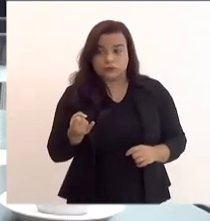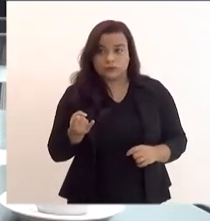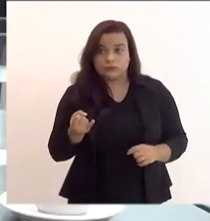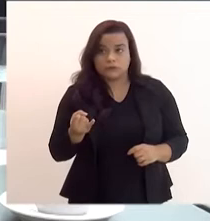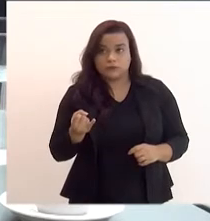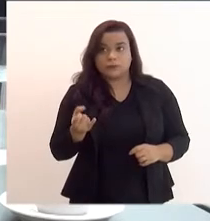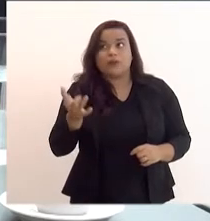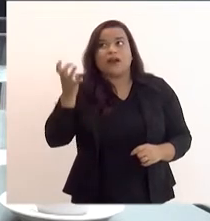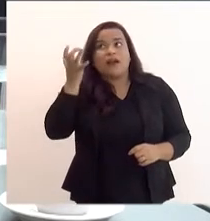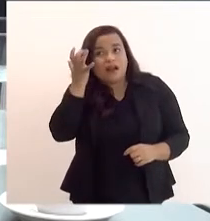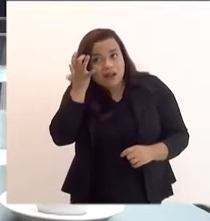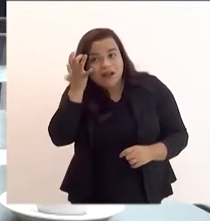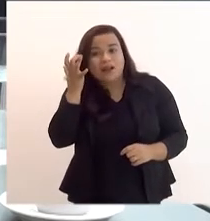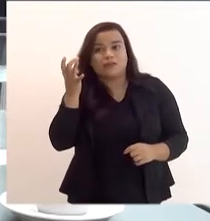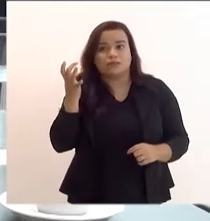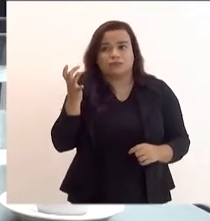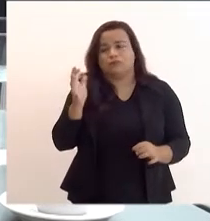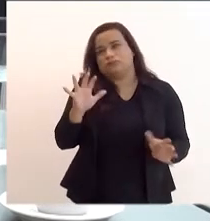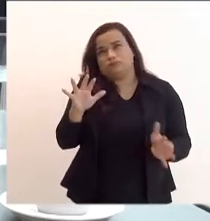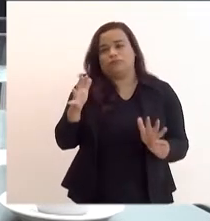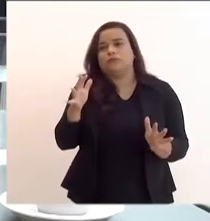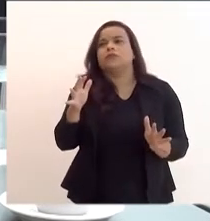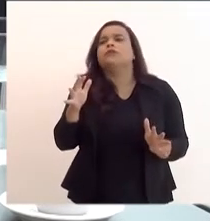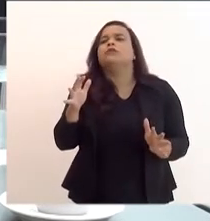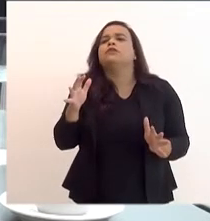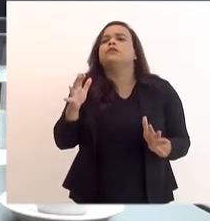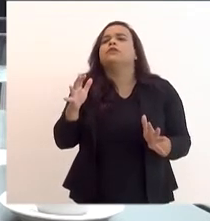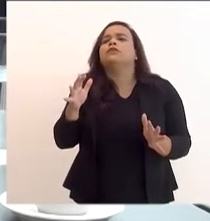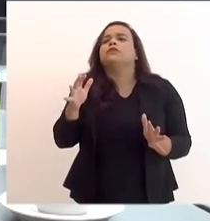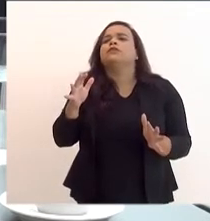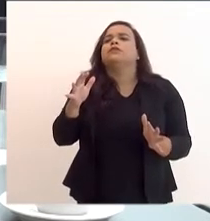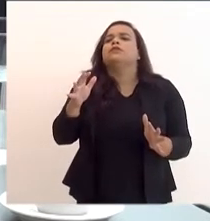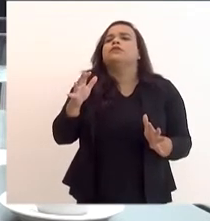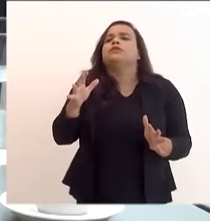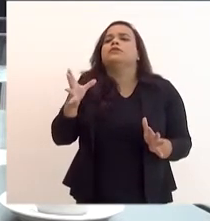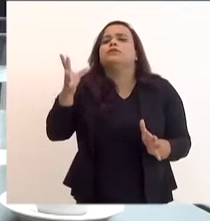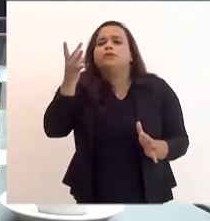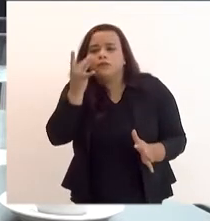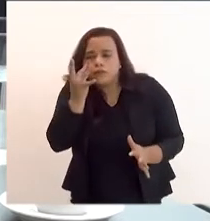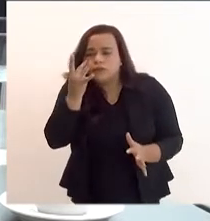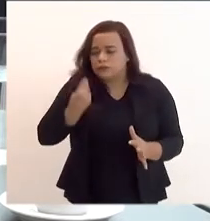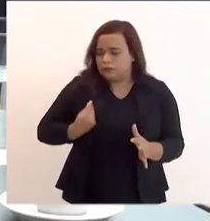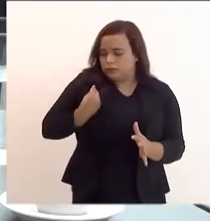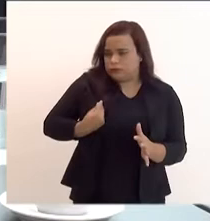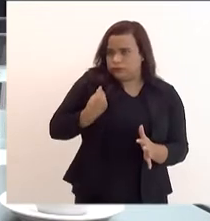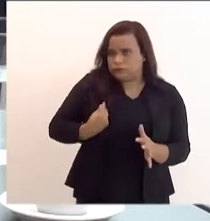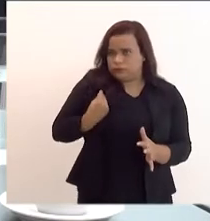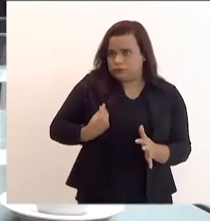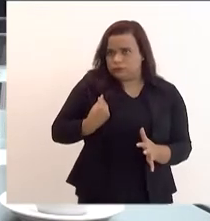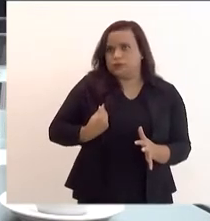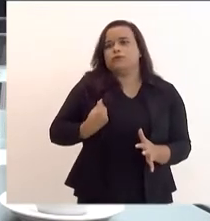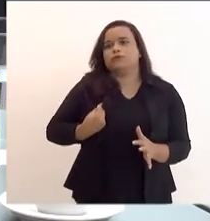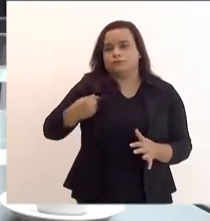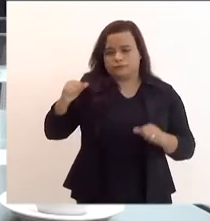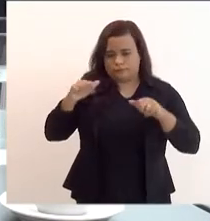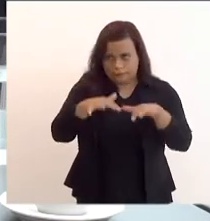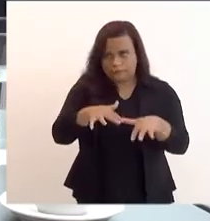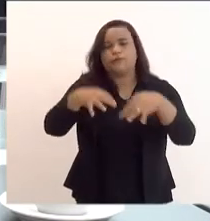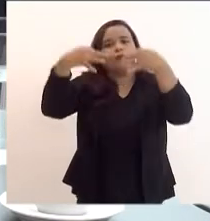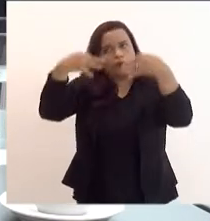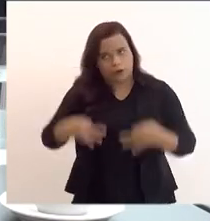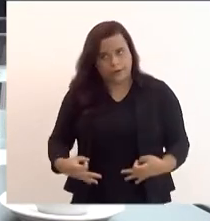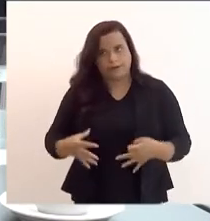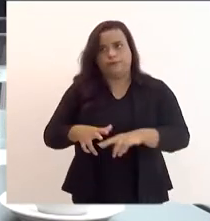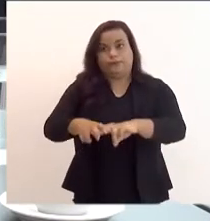eu acho que a tese de ser presencial correta, pela importância